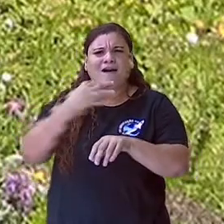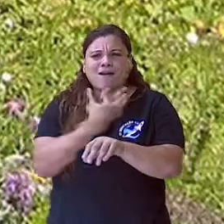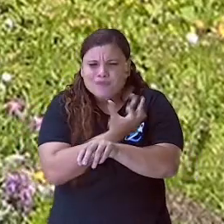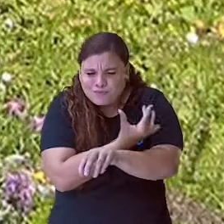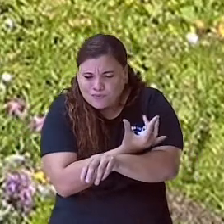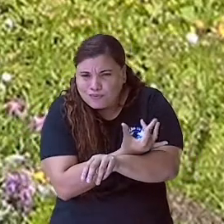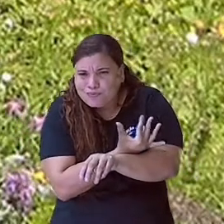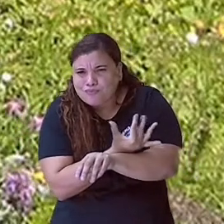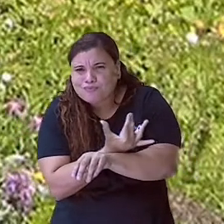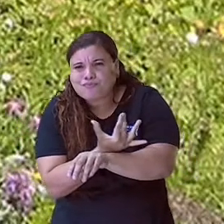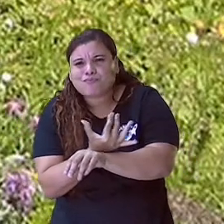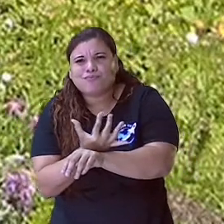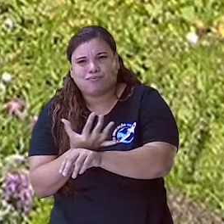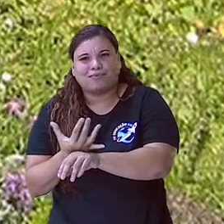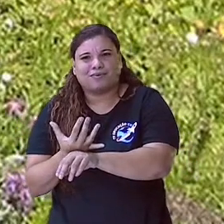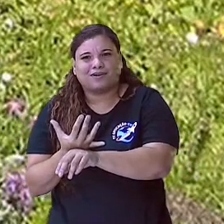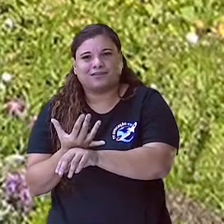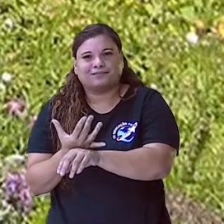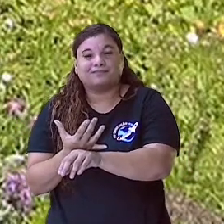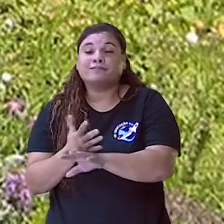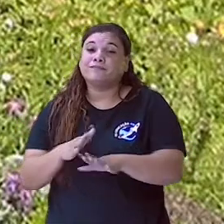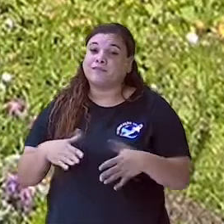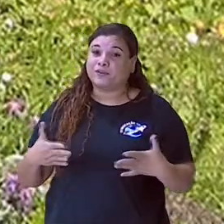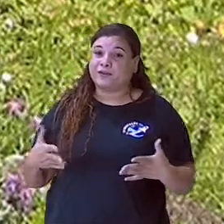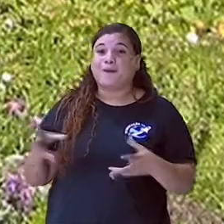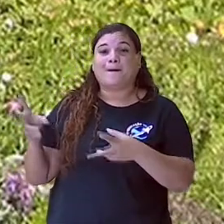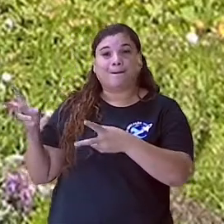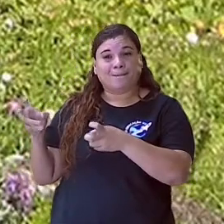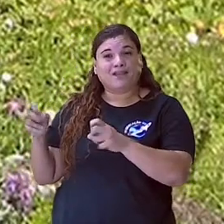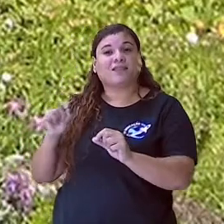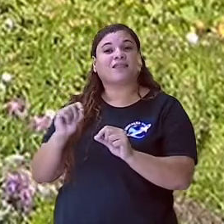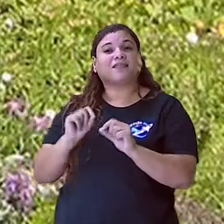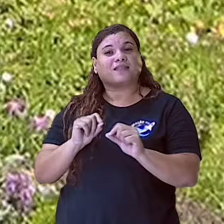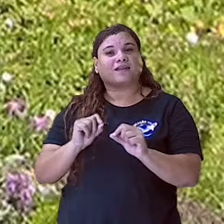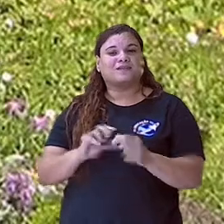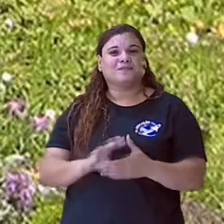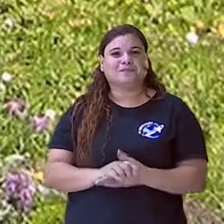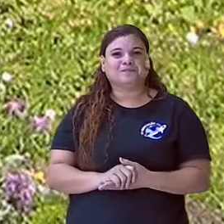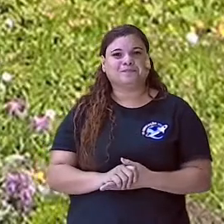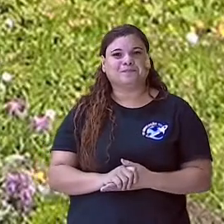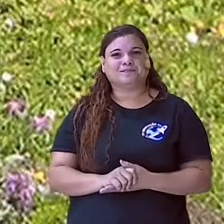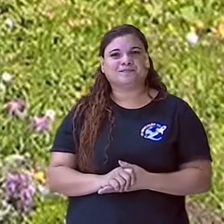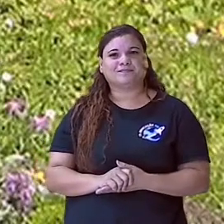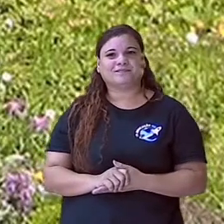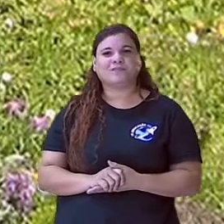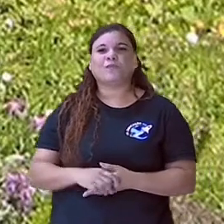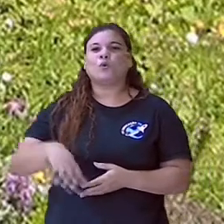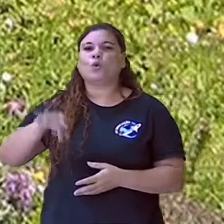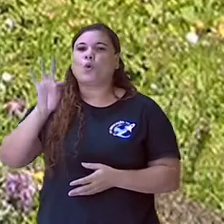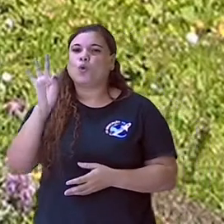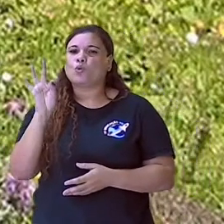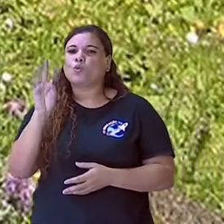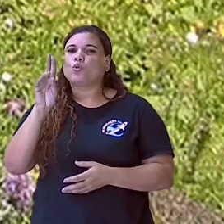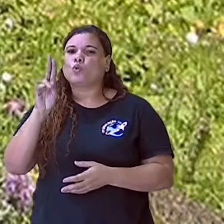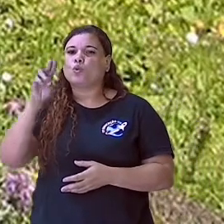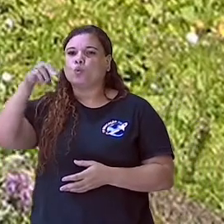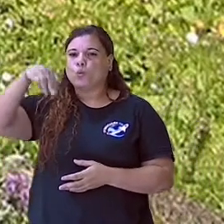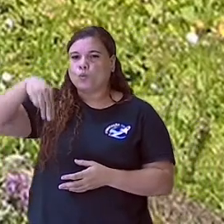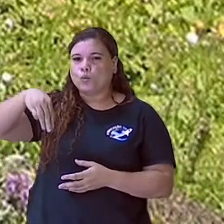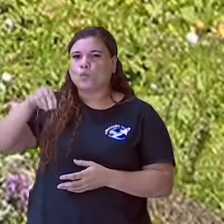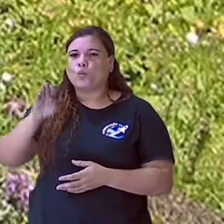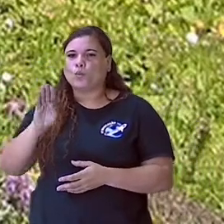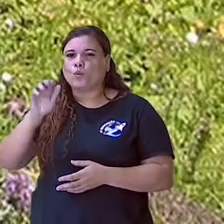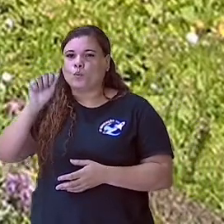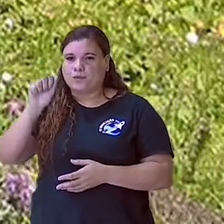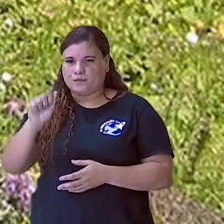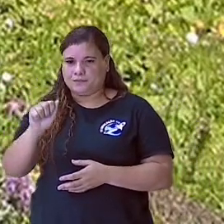rasteira. Mas nós podemos observar que a tundra, que é a vegetação rasteira,